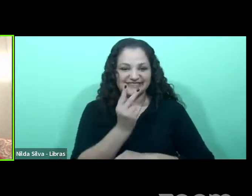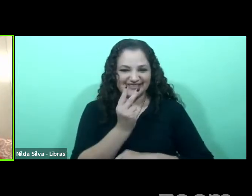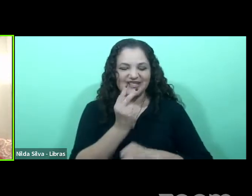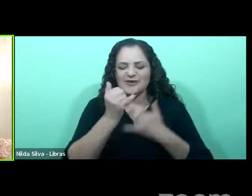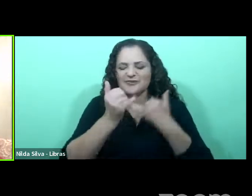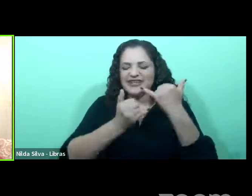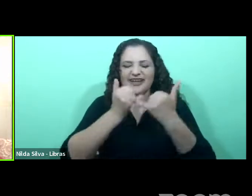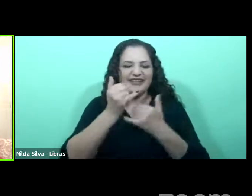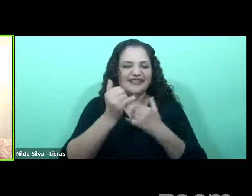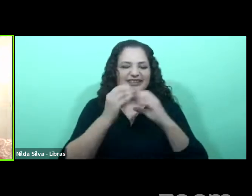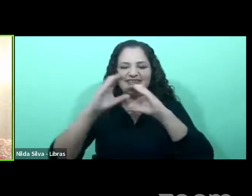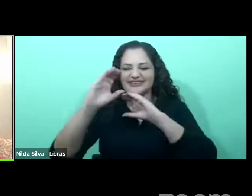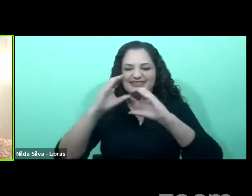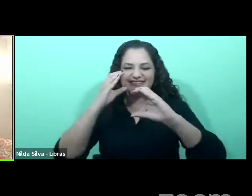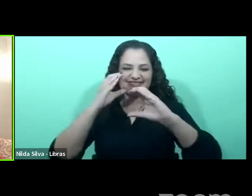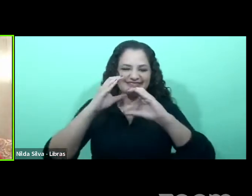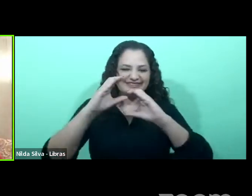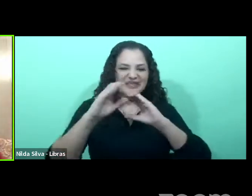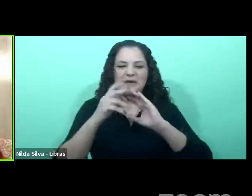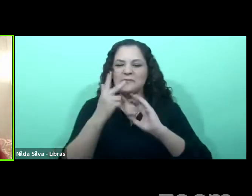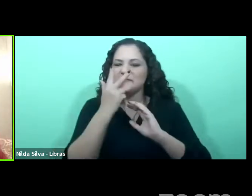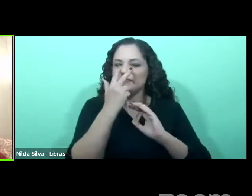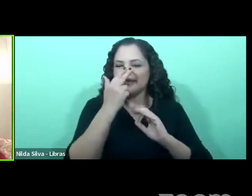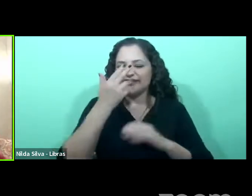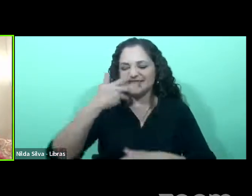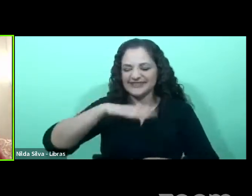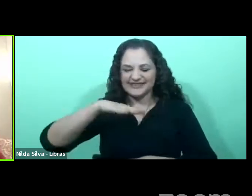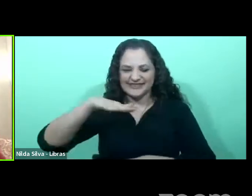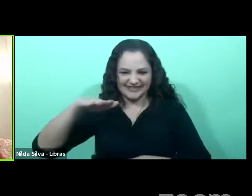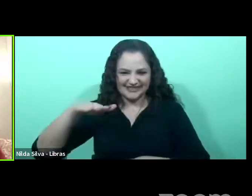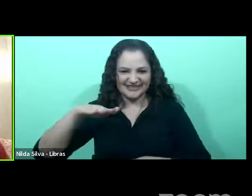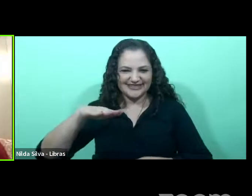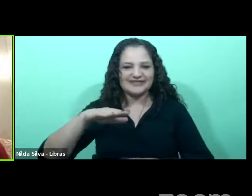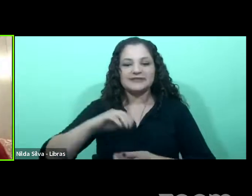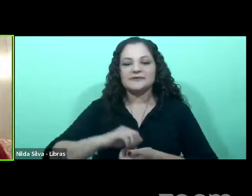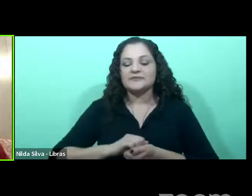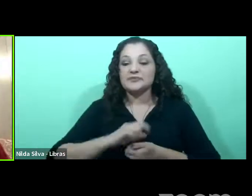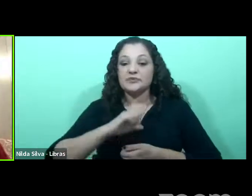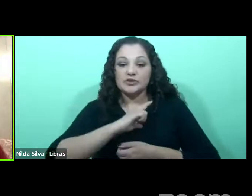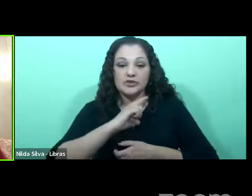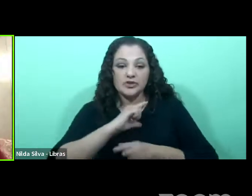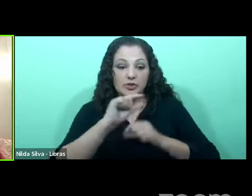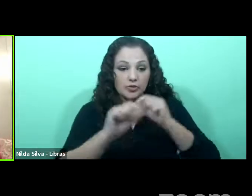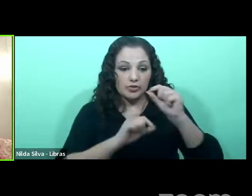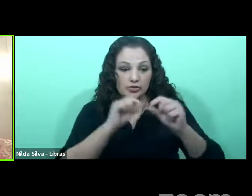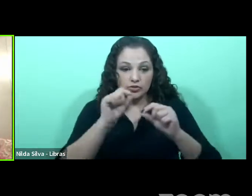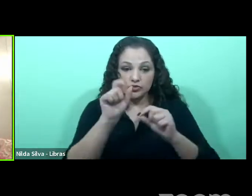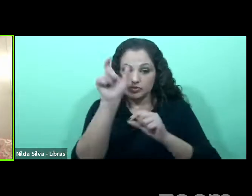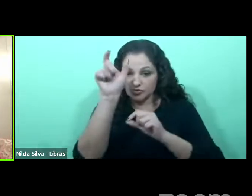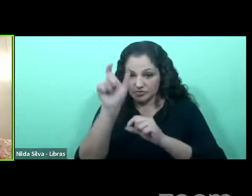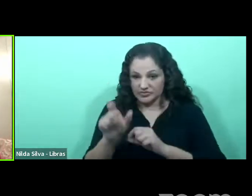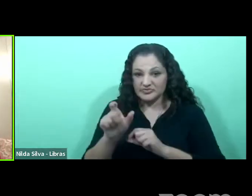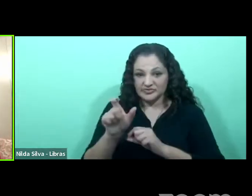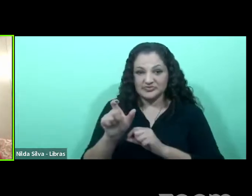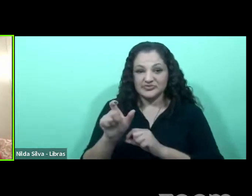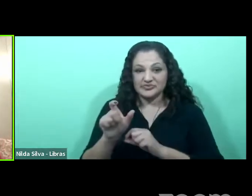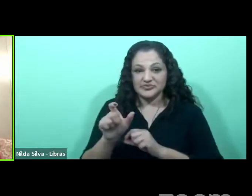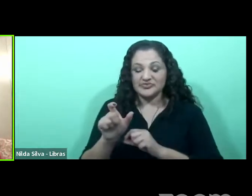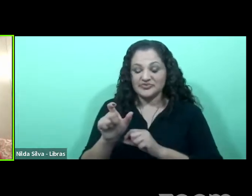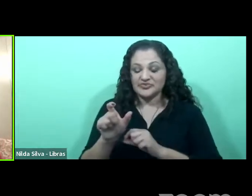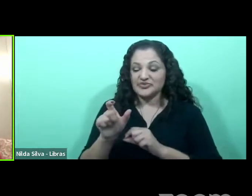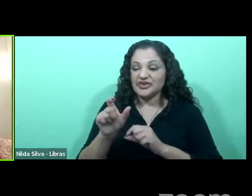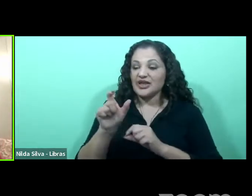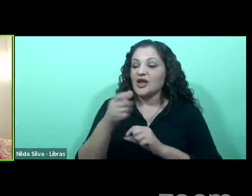zigue-zague, zigue-zague, sai. O Bakhtin, que se caracterizou como filósofo, me ajuda um pouco a pensar nessa questão